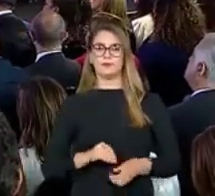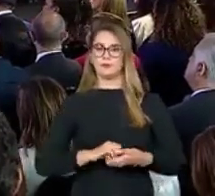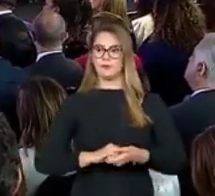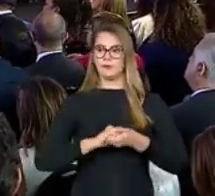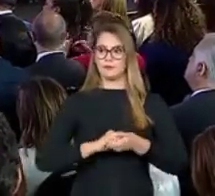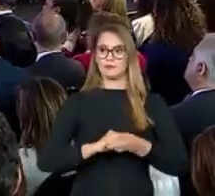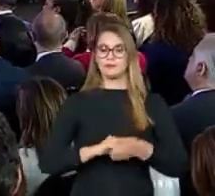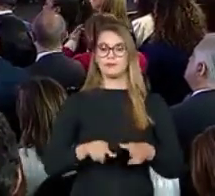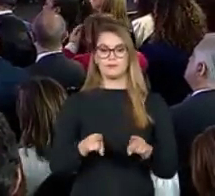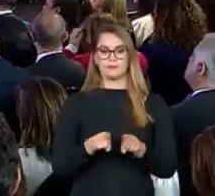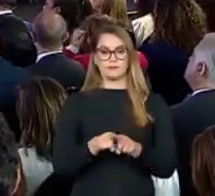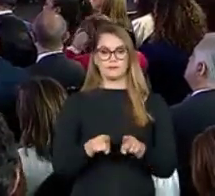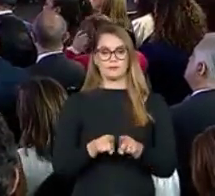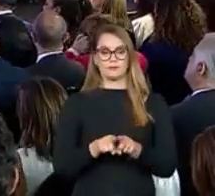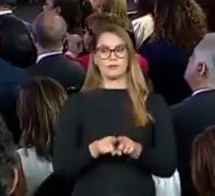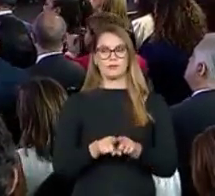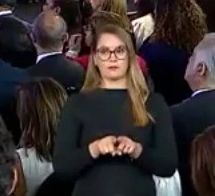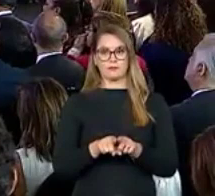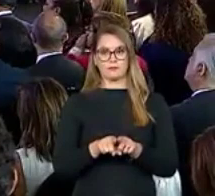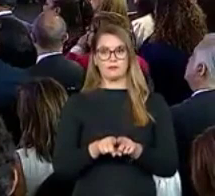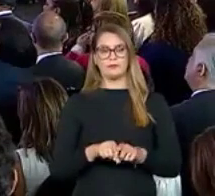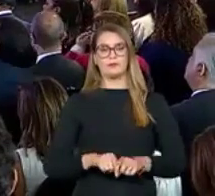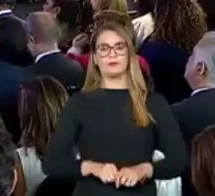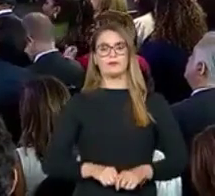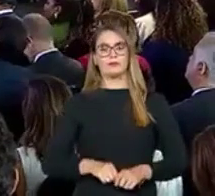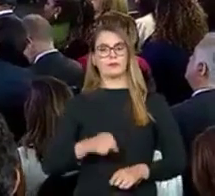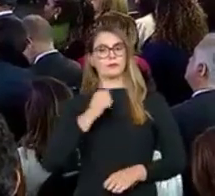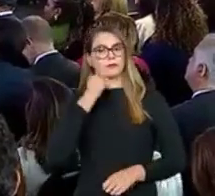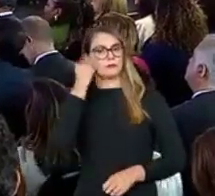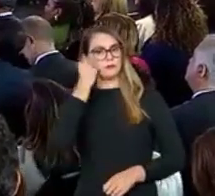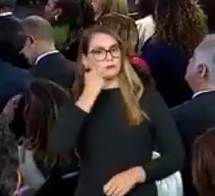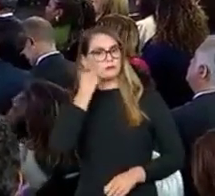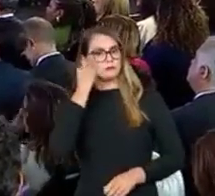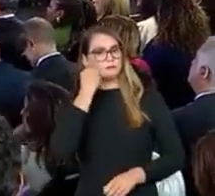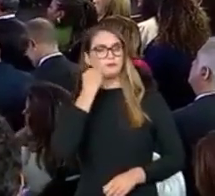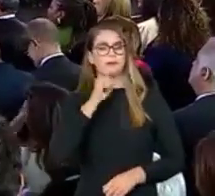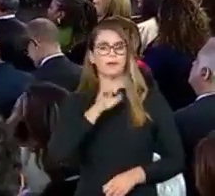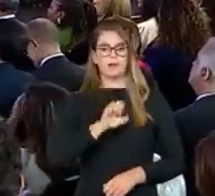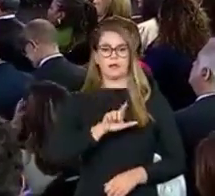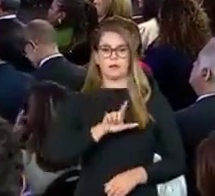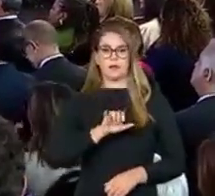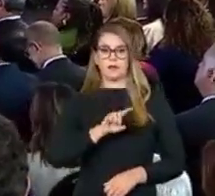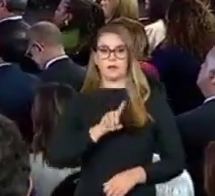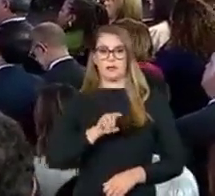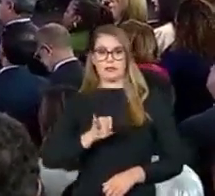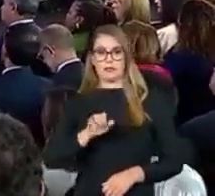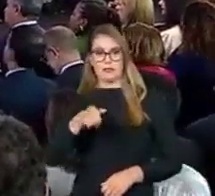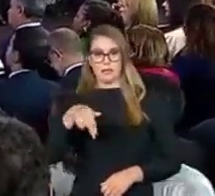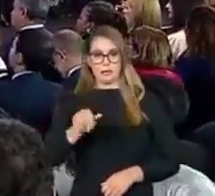cumprimentar aqui também a senadora Elisiama.